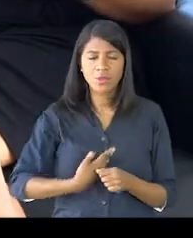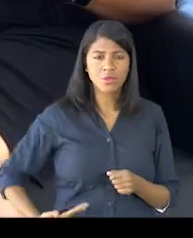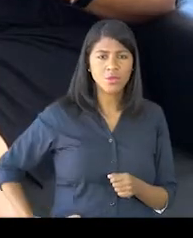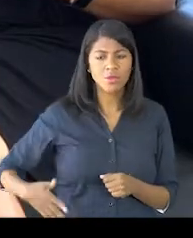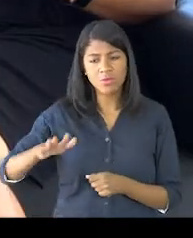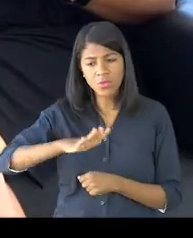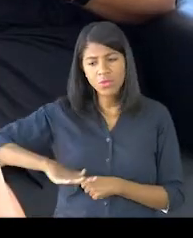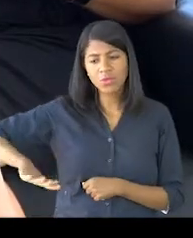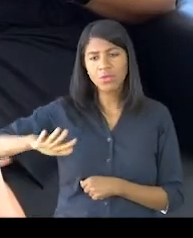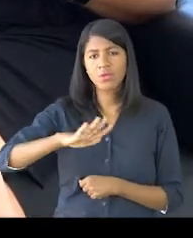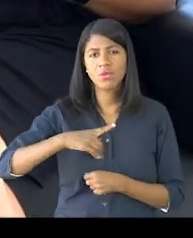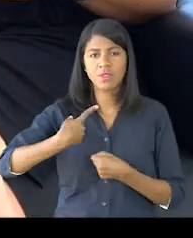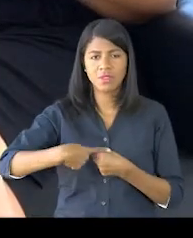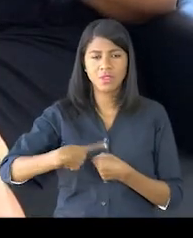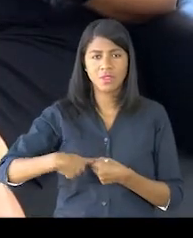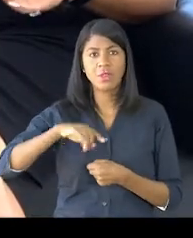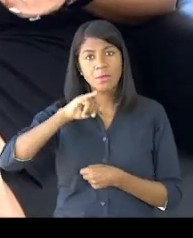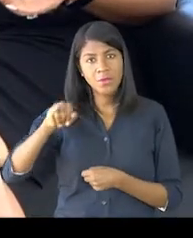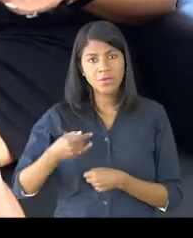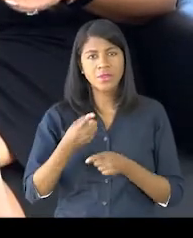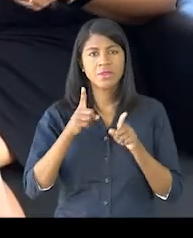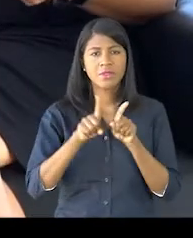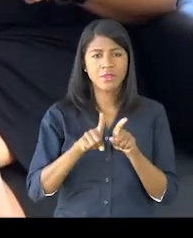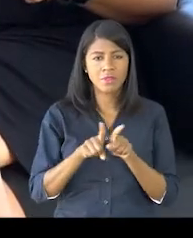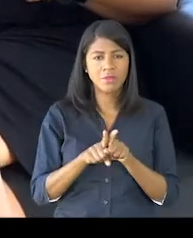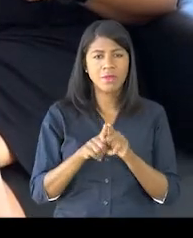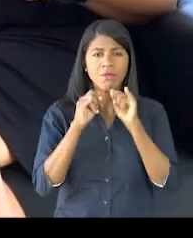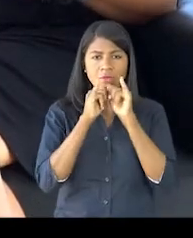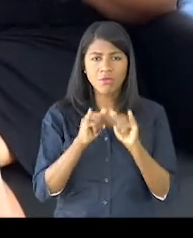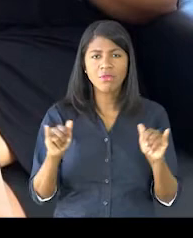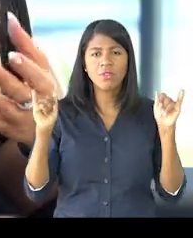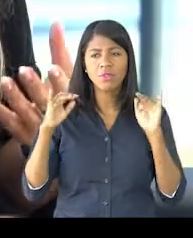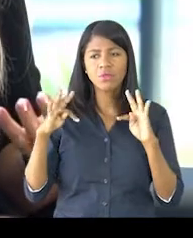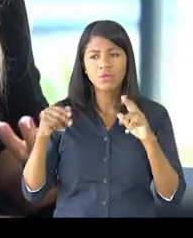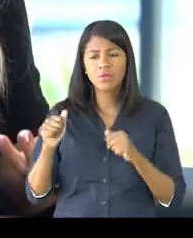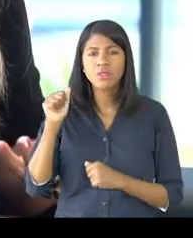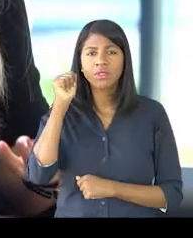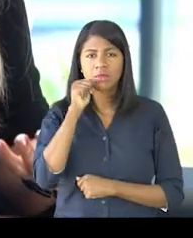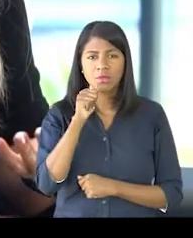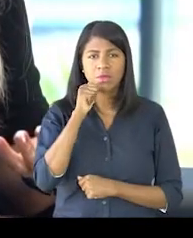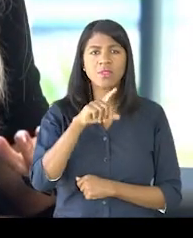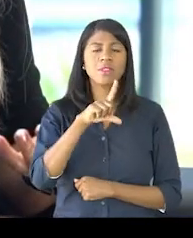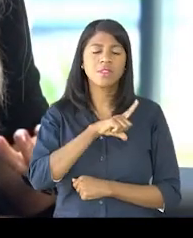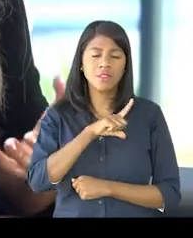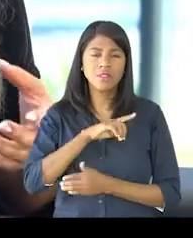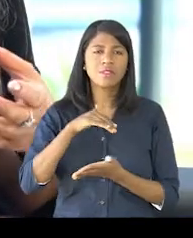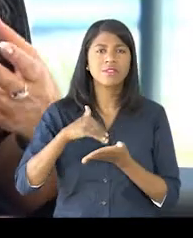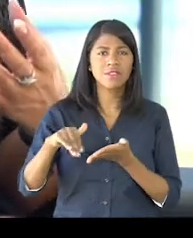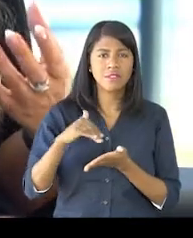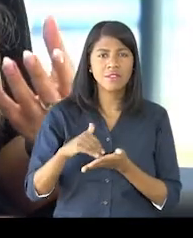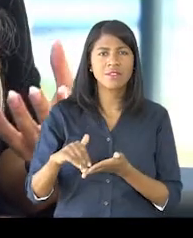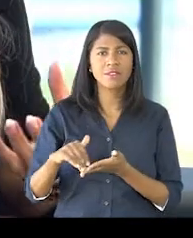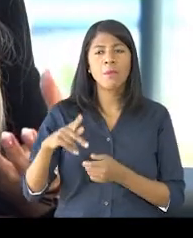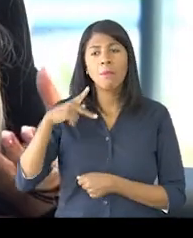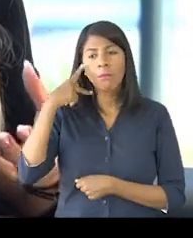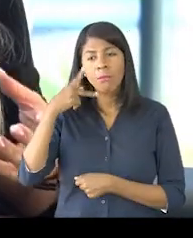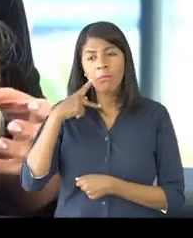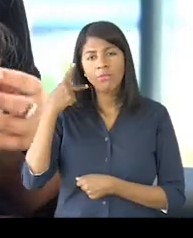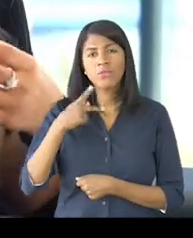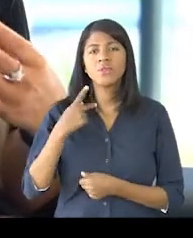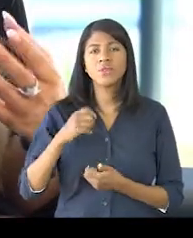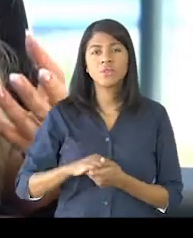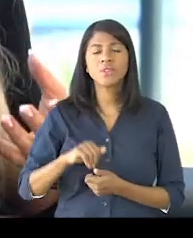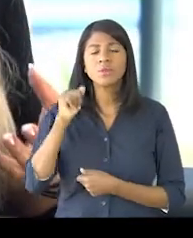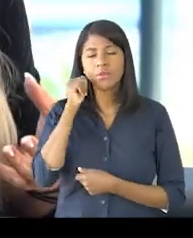toda a nossa cidade. E quero aproveitar também e dizer a todas as mulheres, né, que existe uma secretaria, que